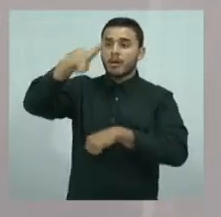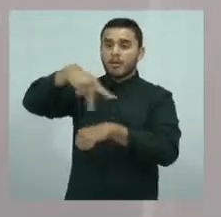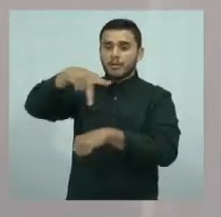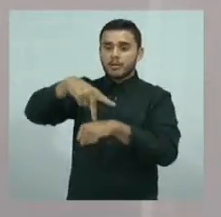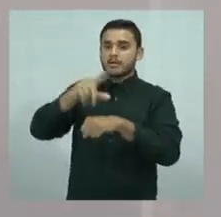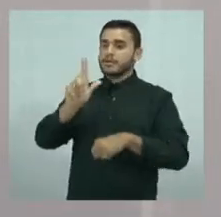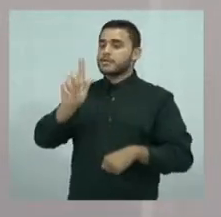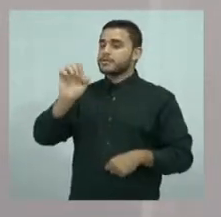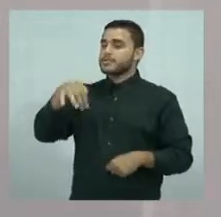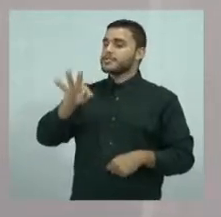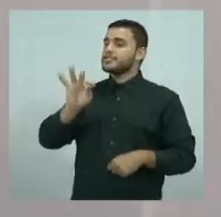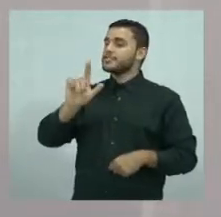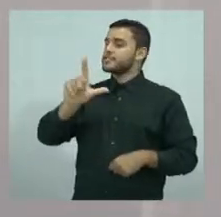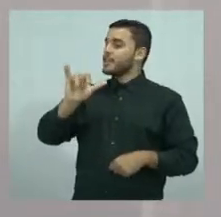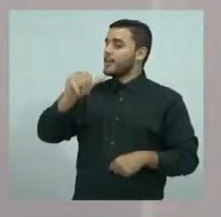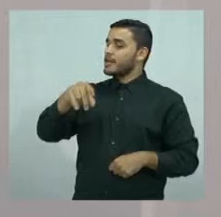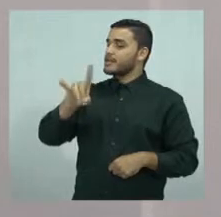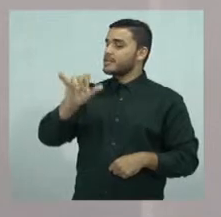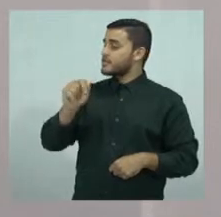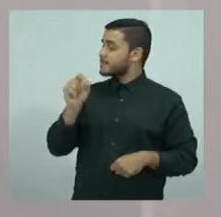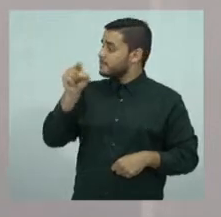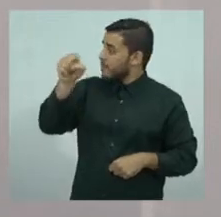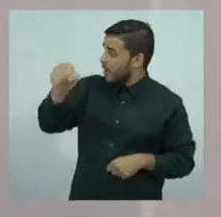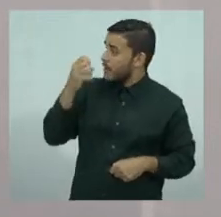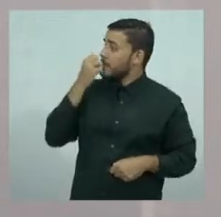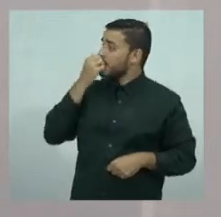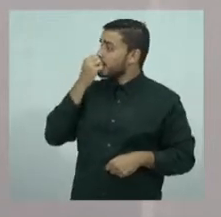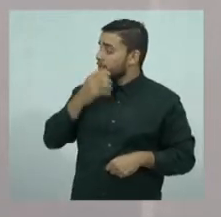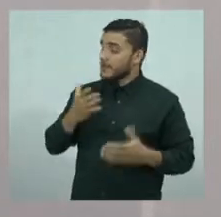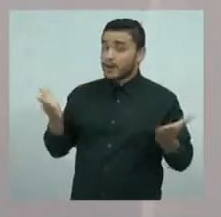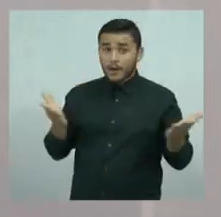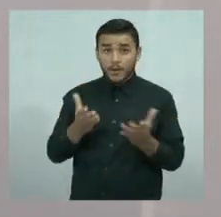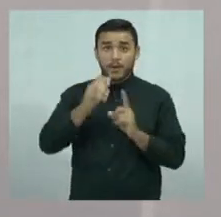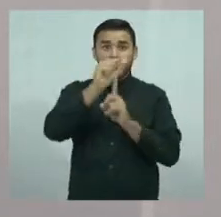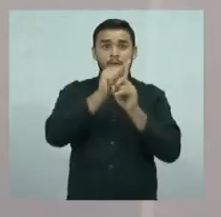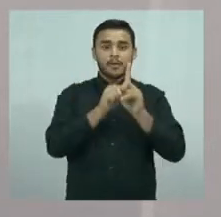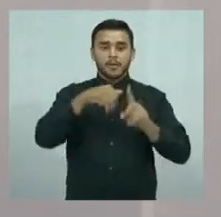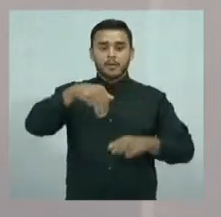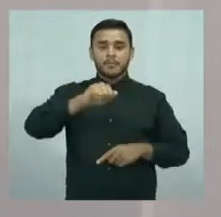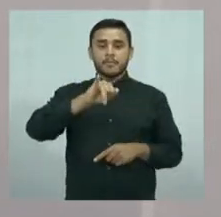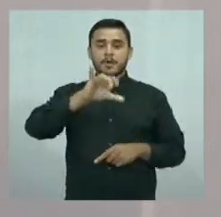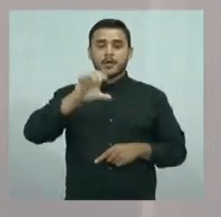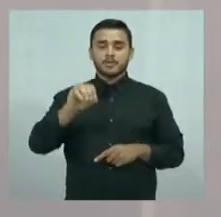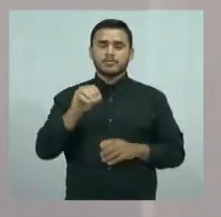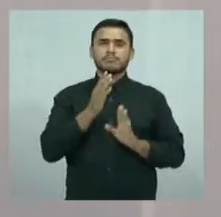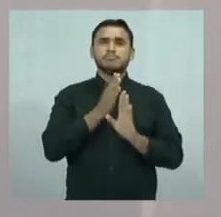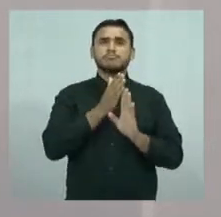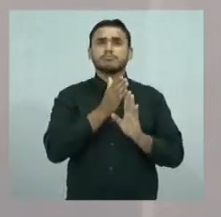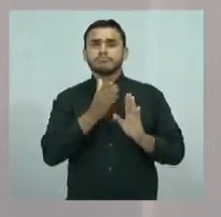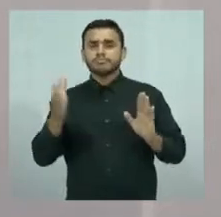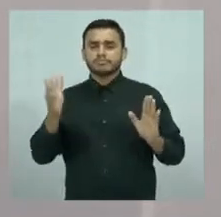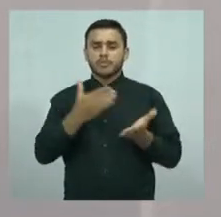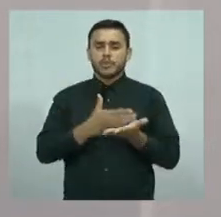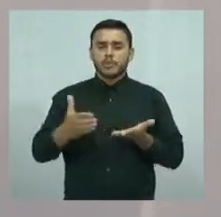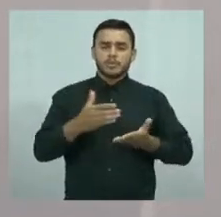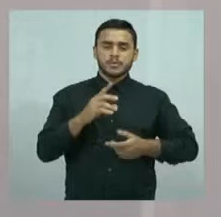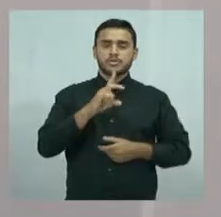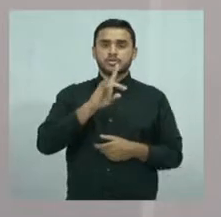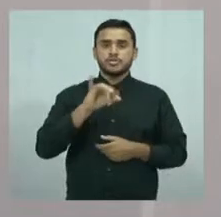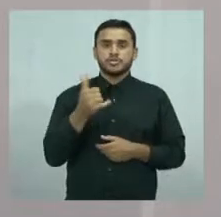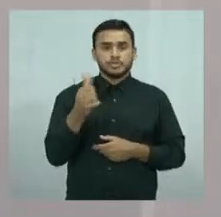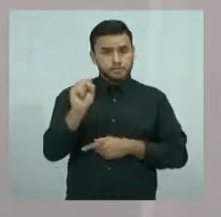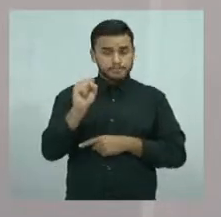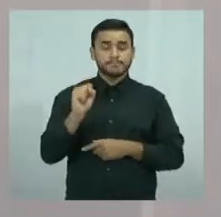praça da nossa cidade. Neste caso específico, no mês de maio, a partir do dia 18, que é uma data que